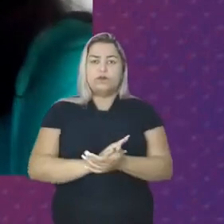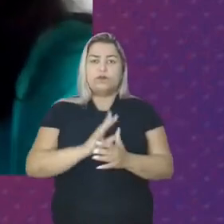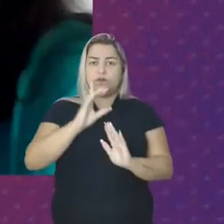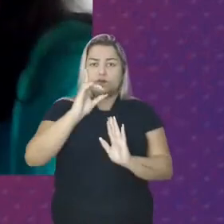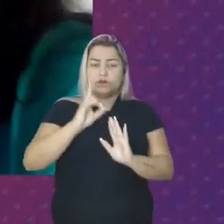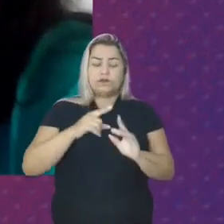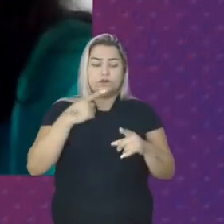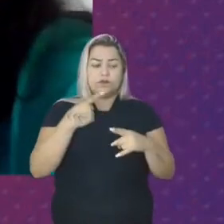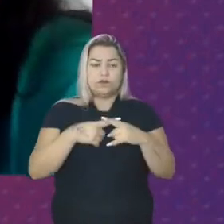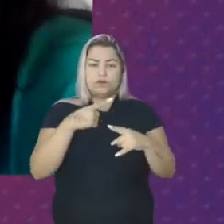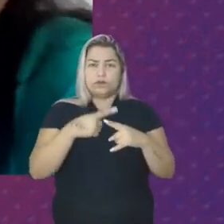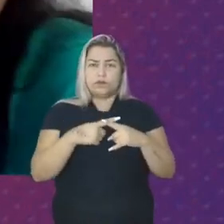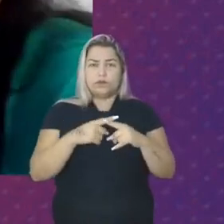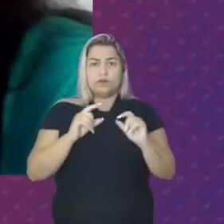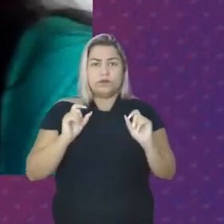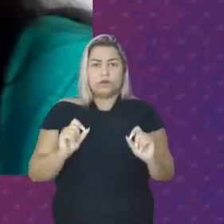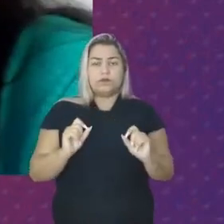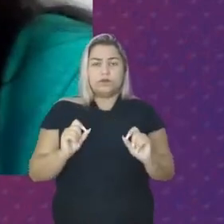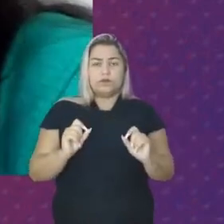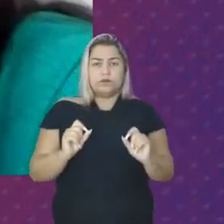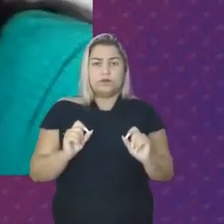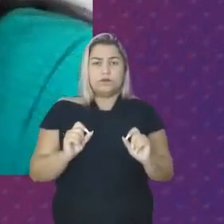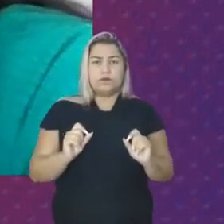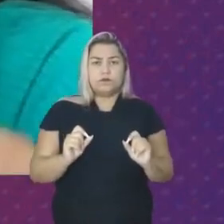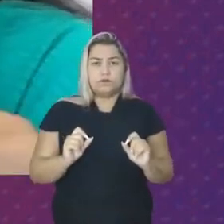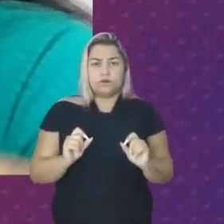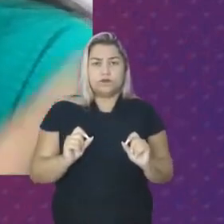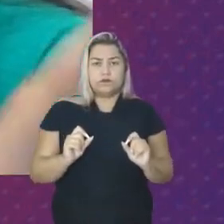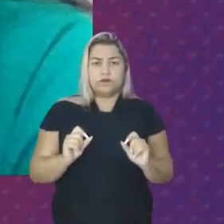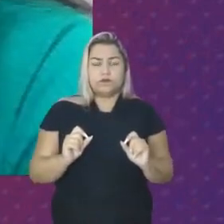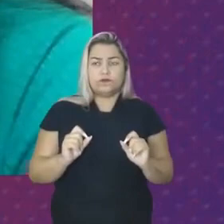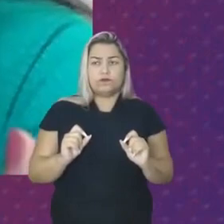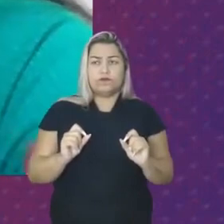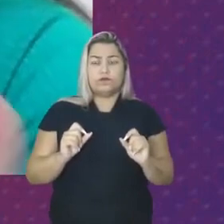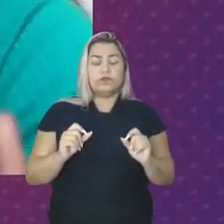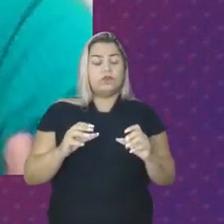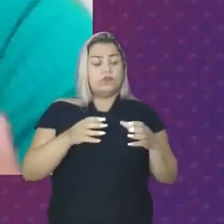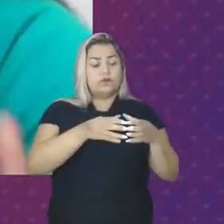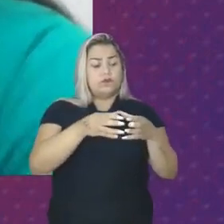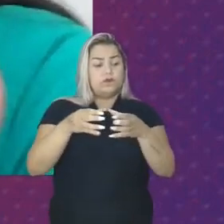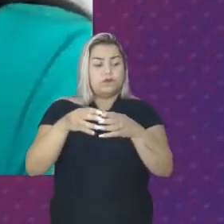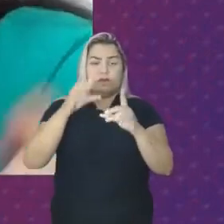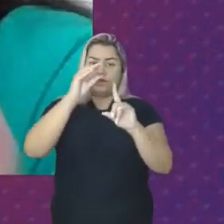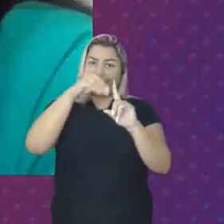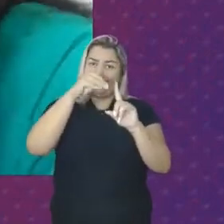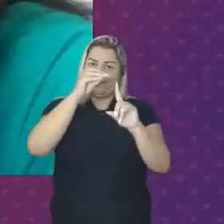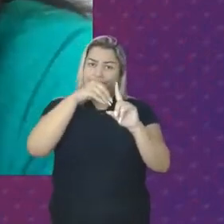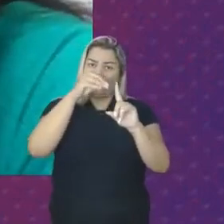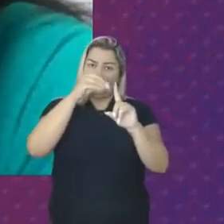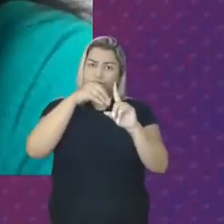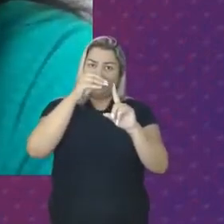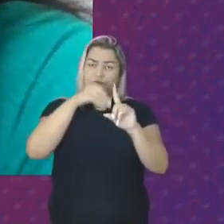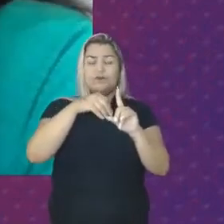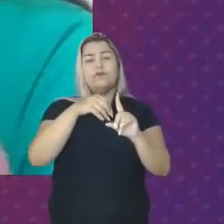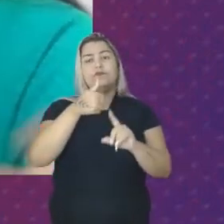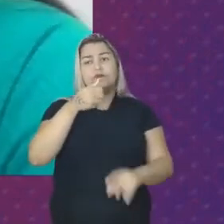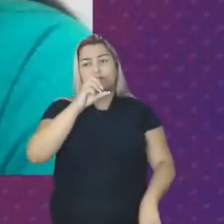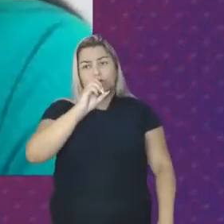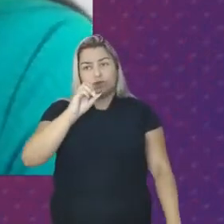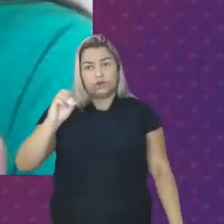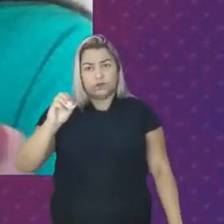quê? Porque elas atendem tanto os grupos vulneráveis que são atendidos pelo Disque